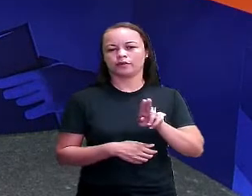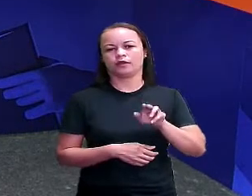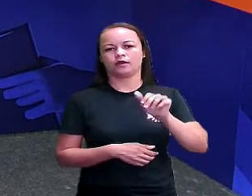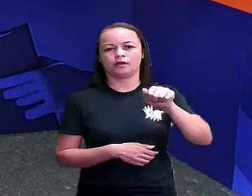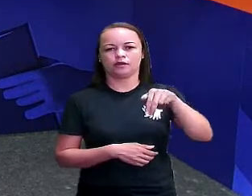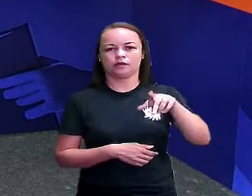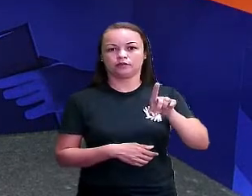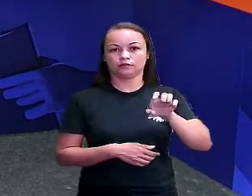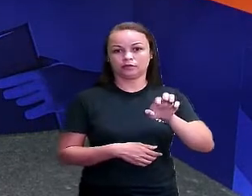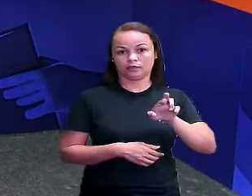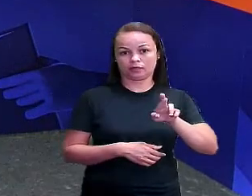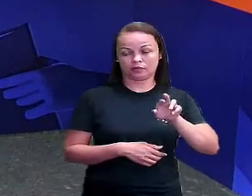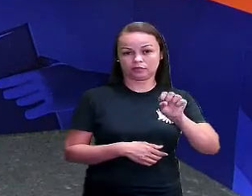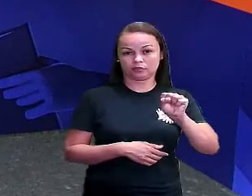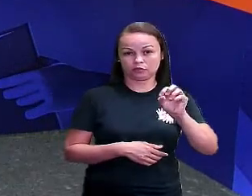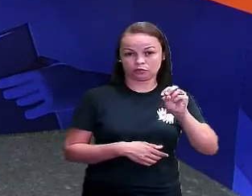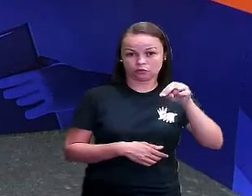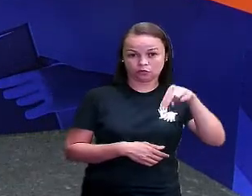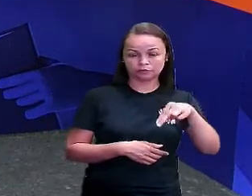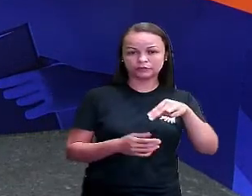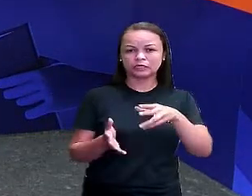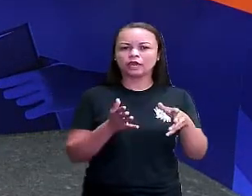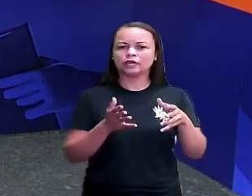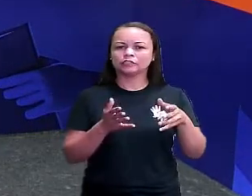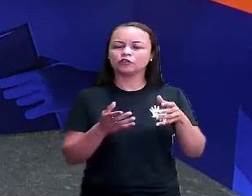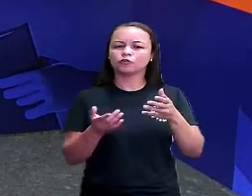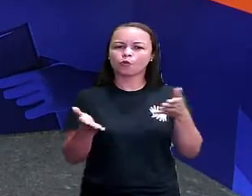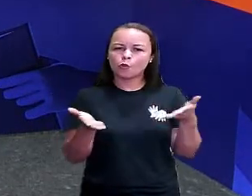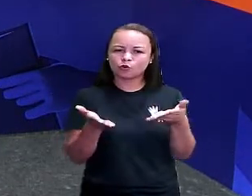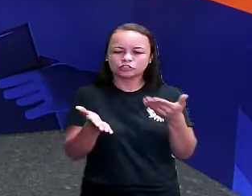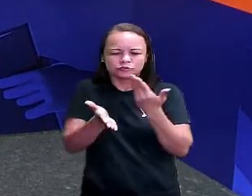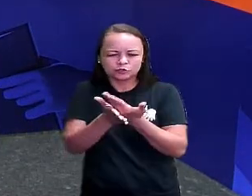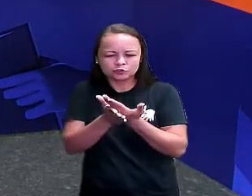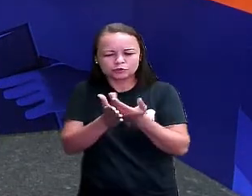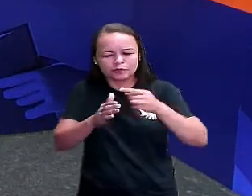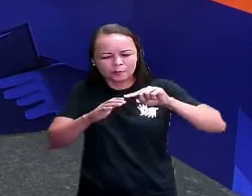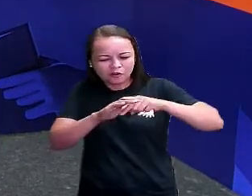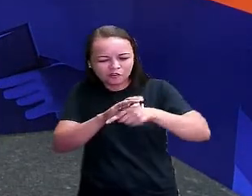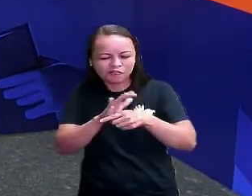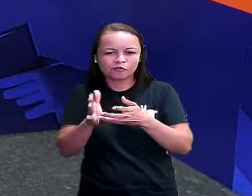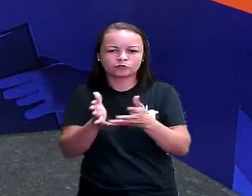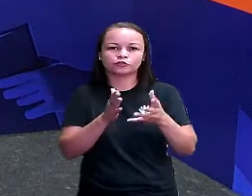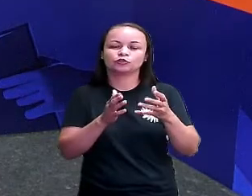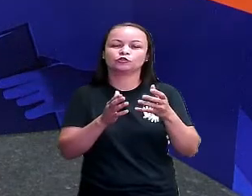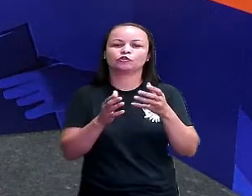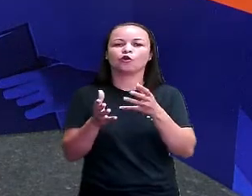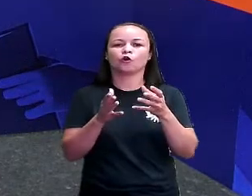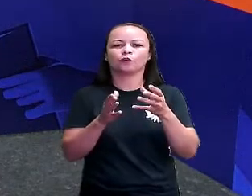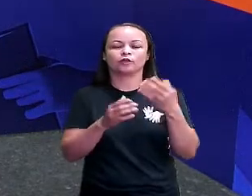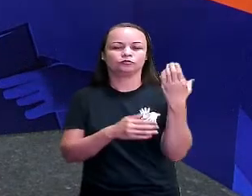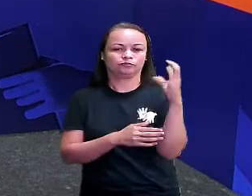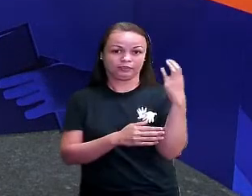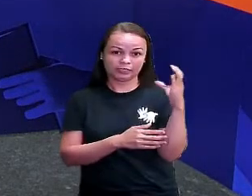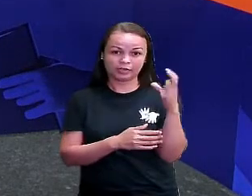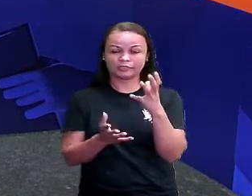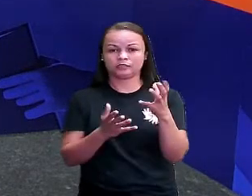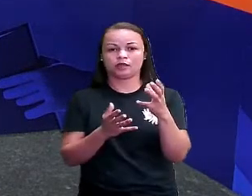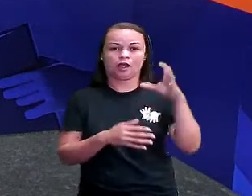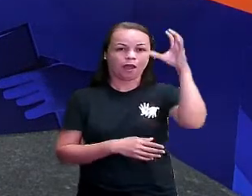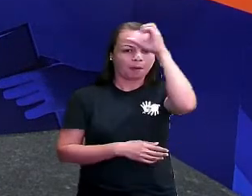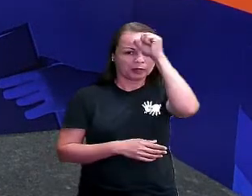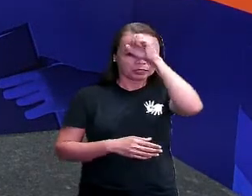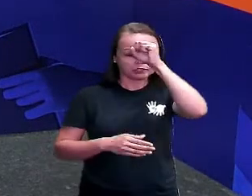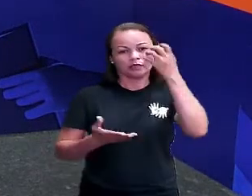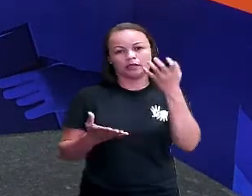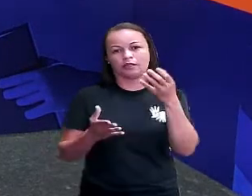de agora nós vamos mergulhar nesse universo das ciências para aprender um conteúdo muito importante, tá certo? E